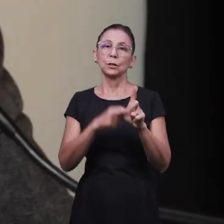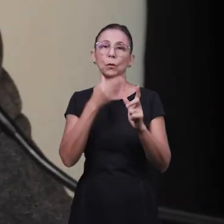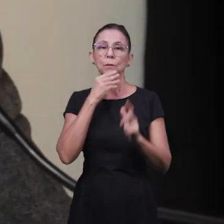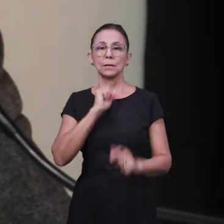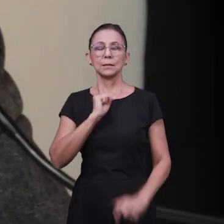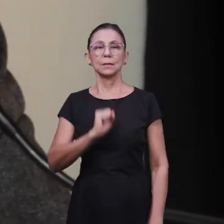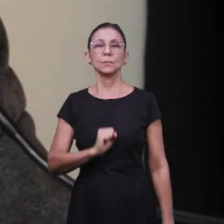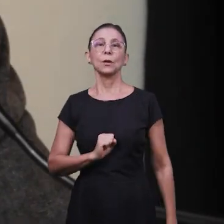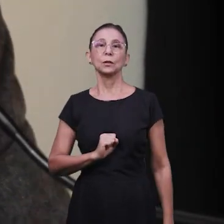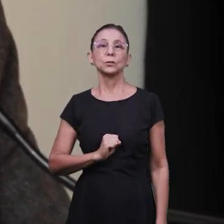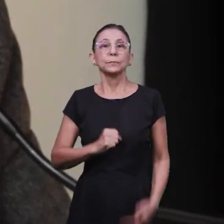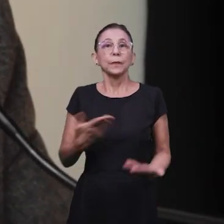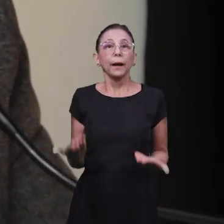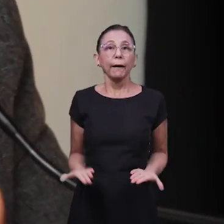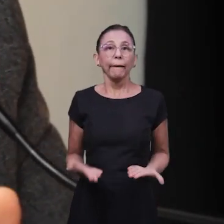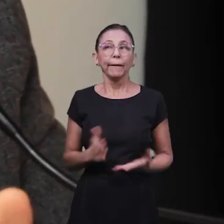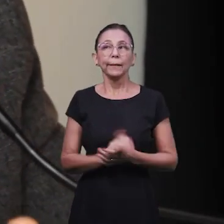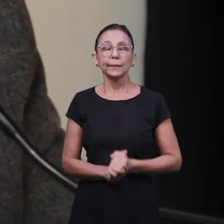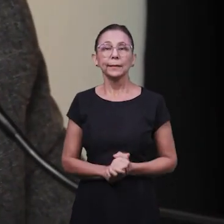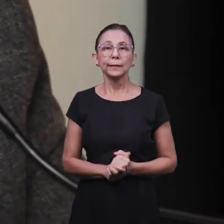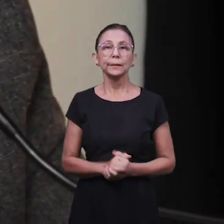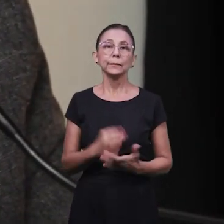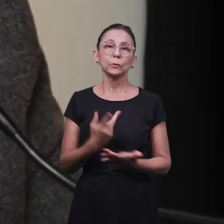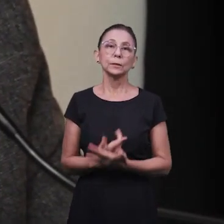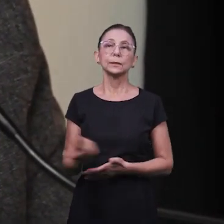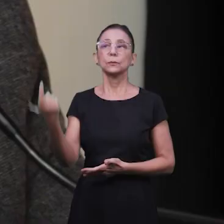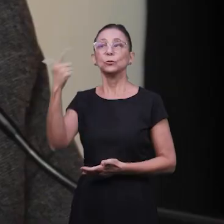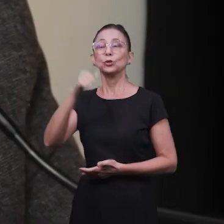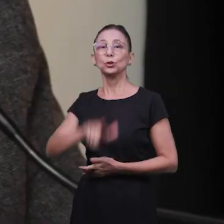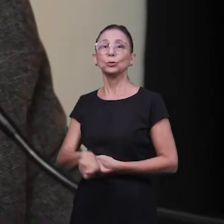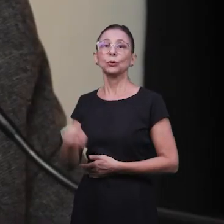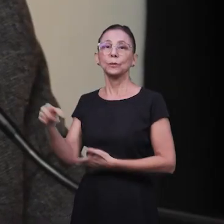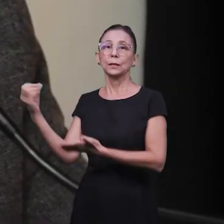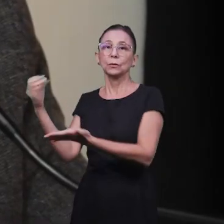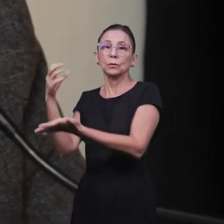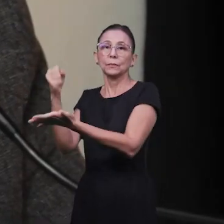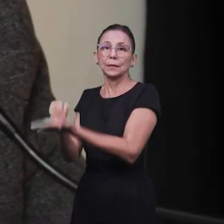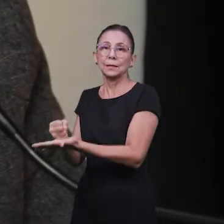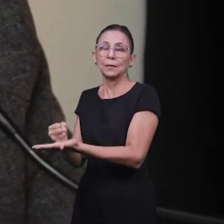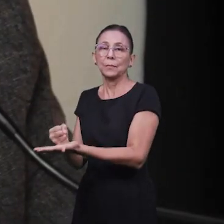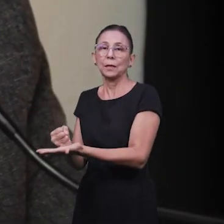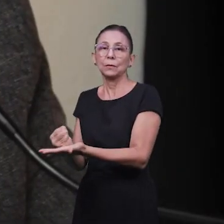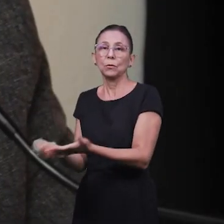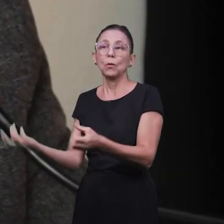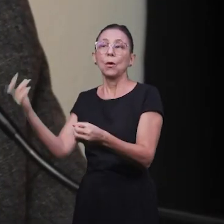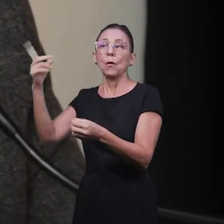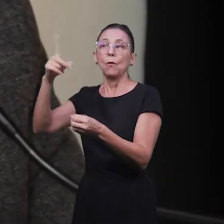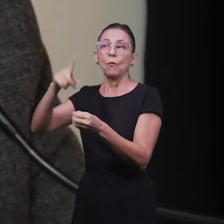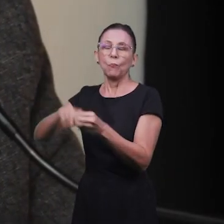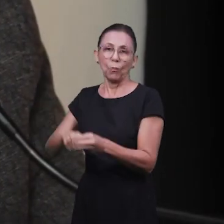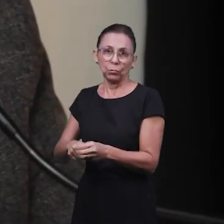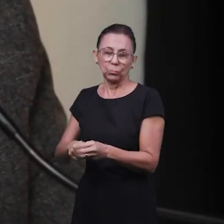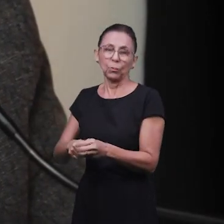voltaram, isso aí. Então, a igreja ela vai passar um longo período, praticamente 1000 anos,